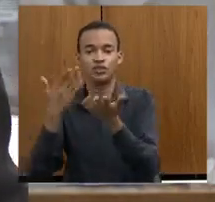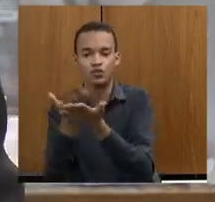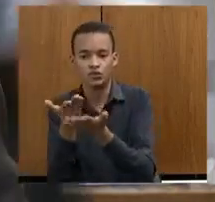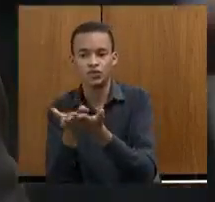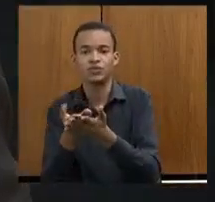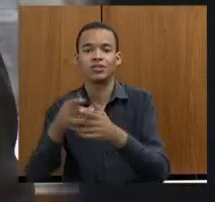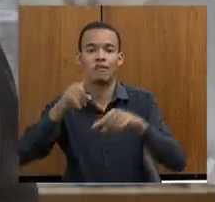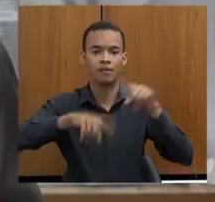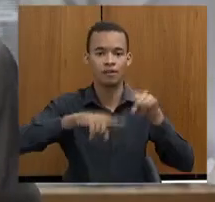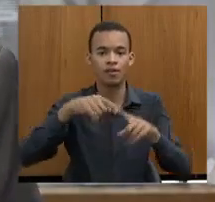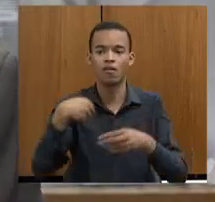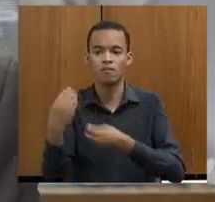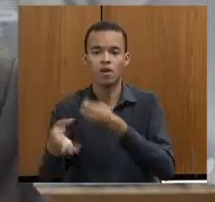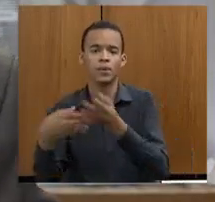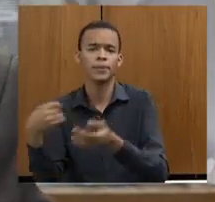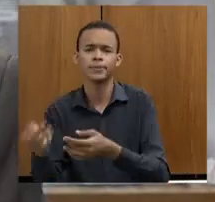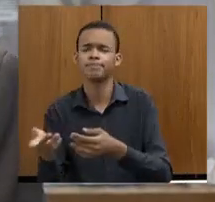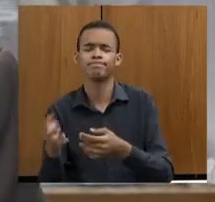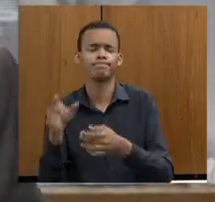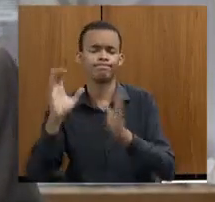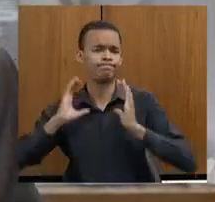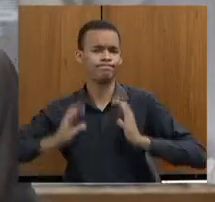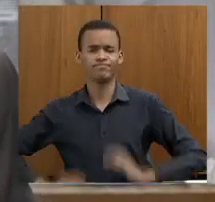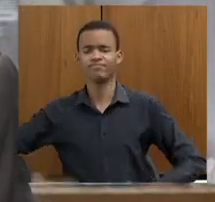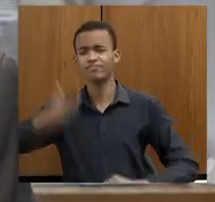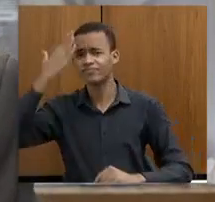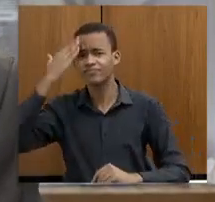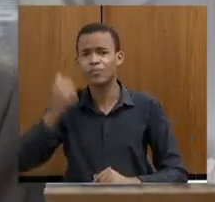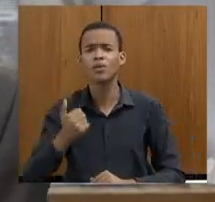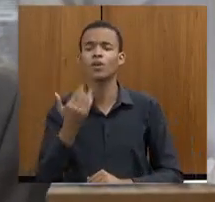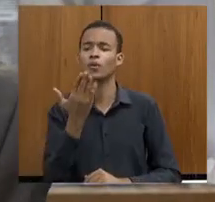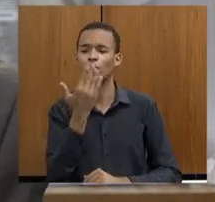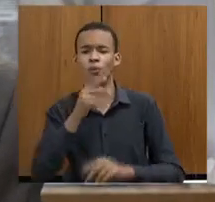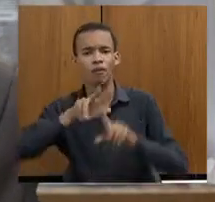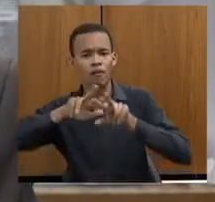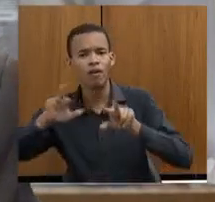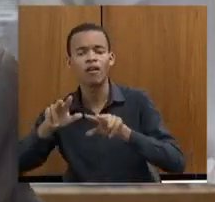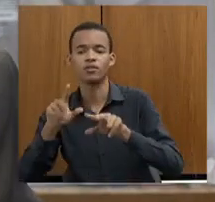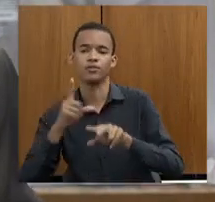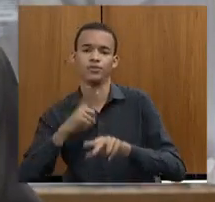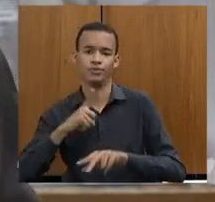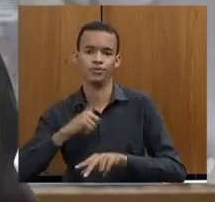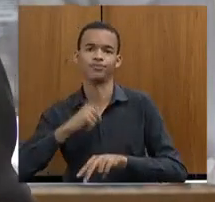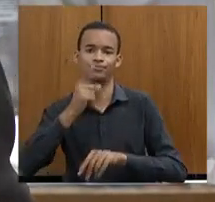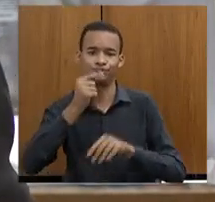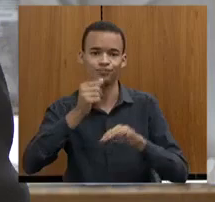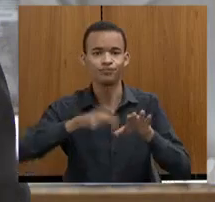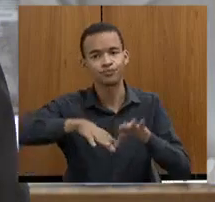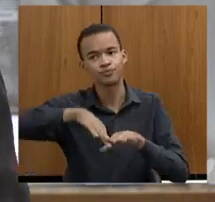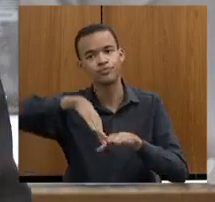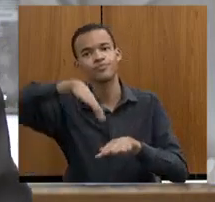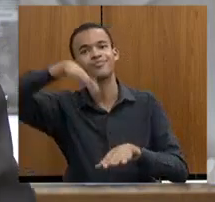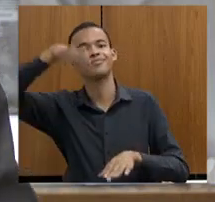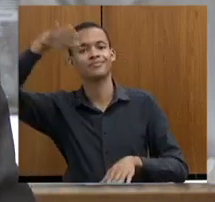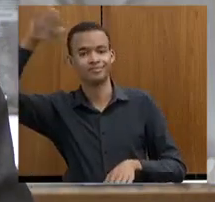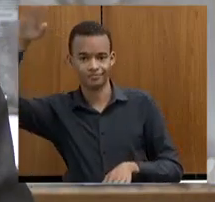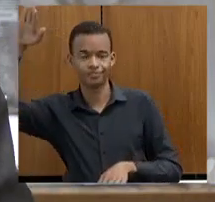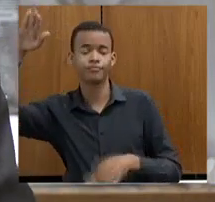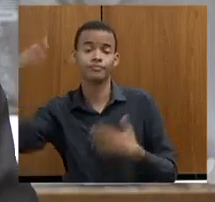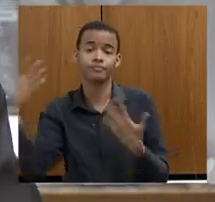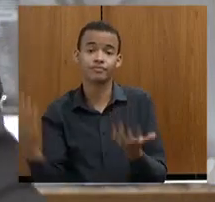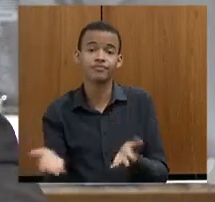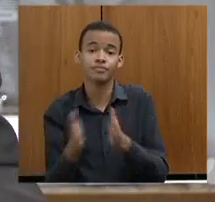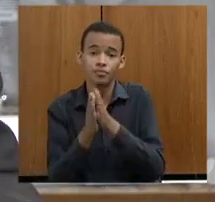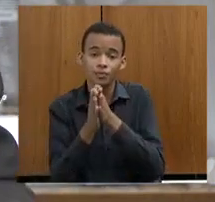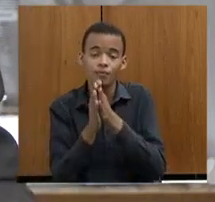escolar então qualquer cidadão sabe disso por isso secretário igoreto que eu disse que claramente